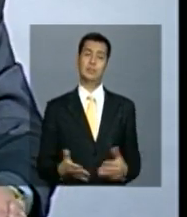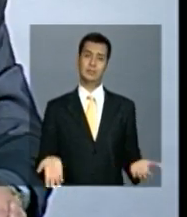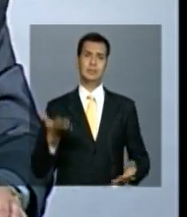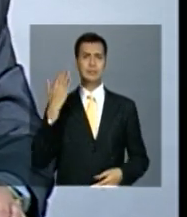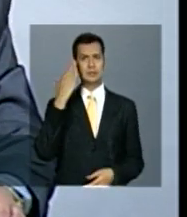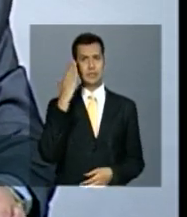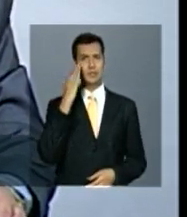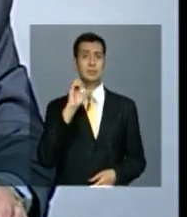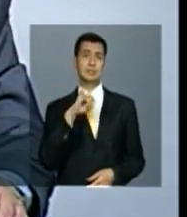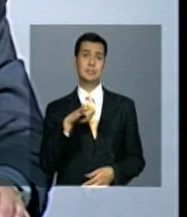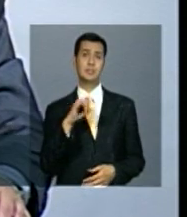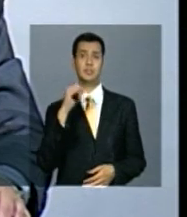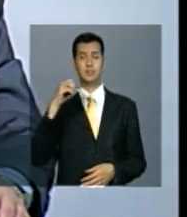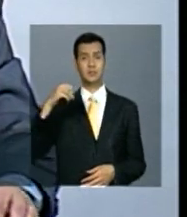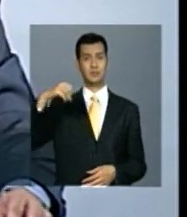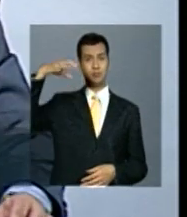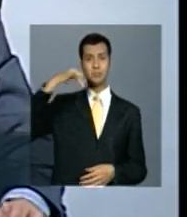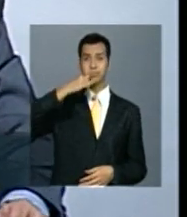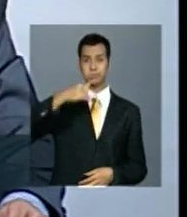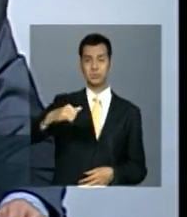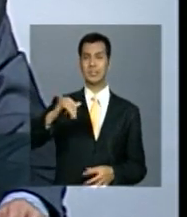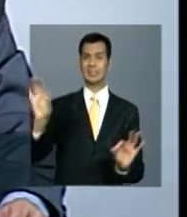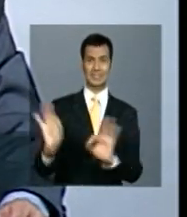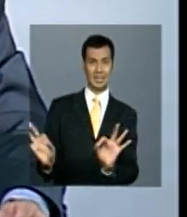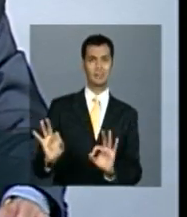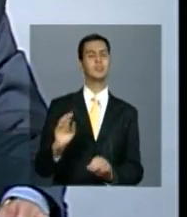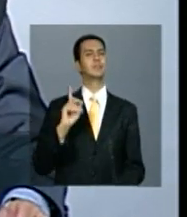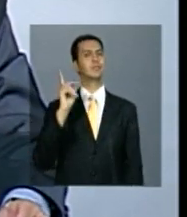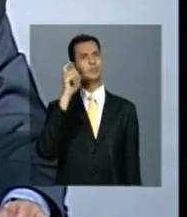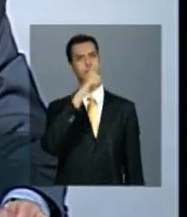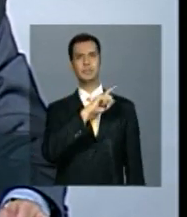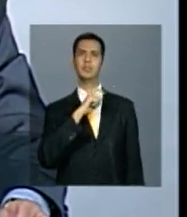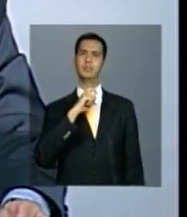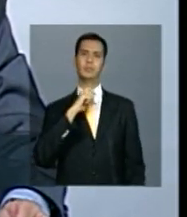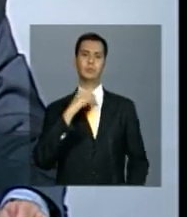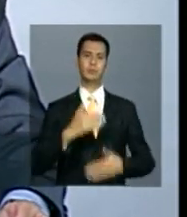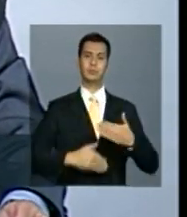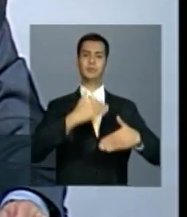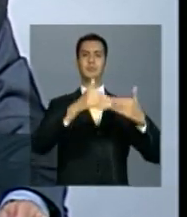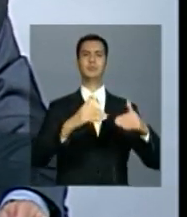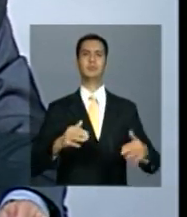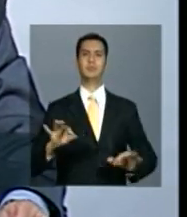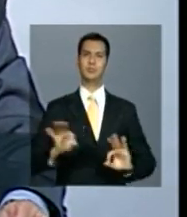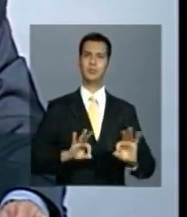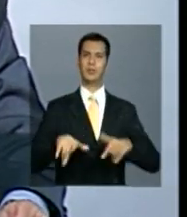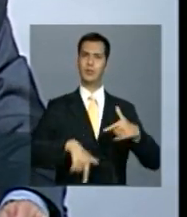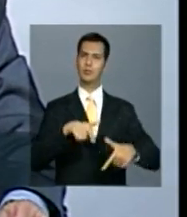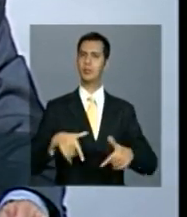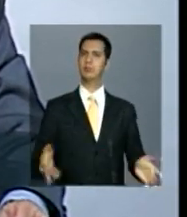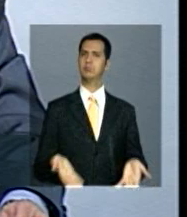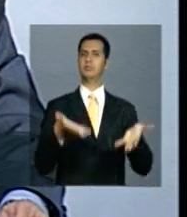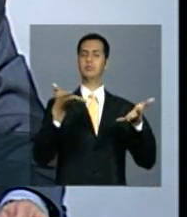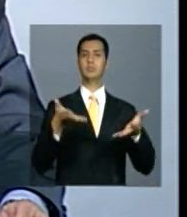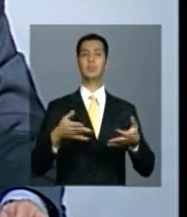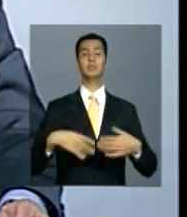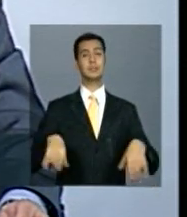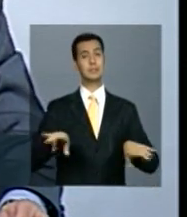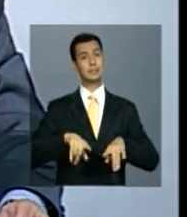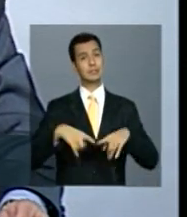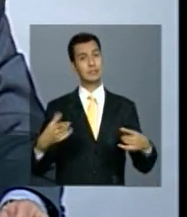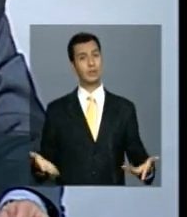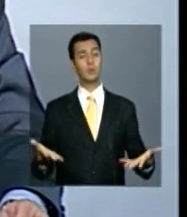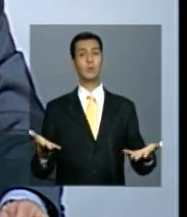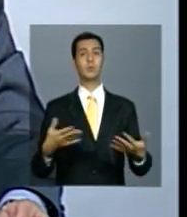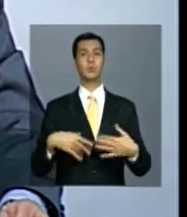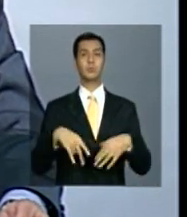chega energia elétrica também fica difícil para poder desenvolver um conjunto de atividades produtivas então também tem uma questão de acesso a